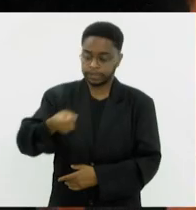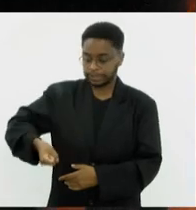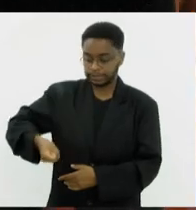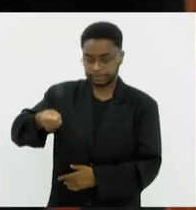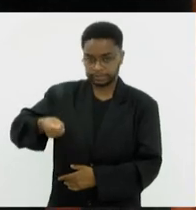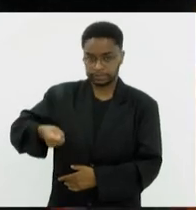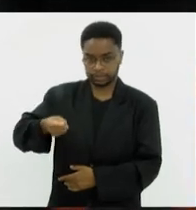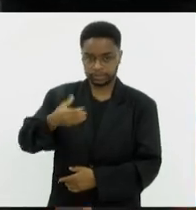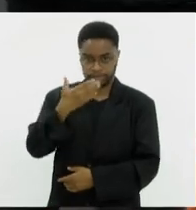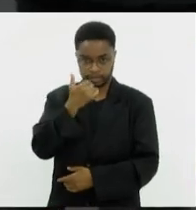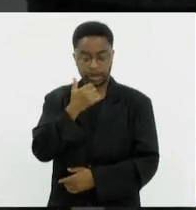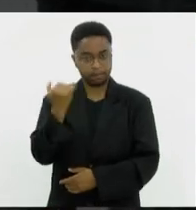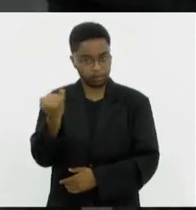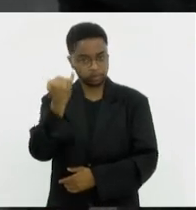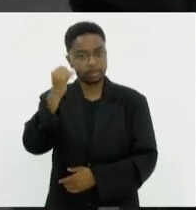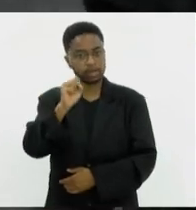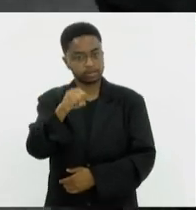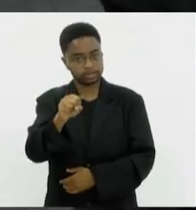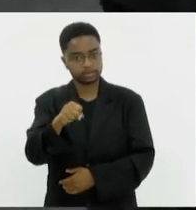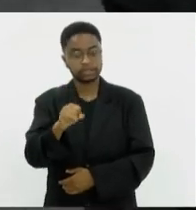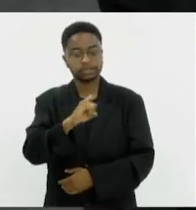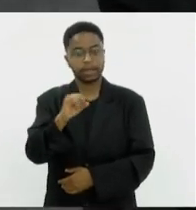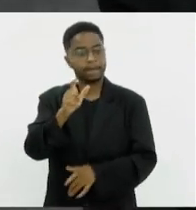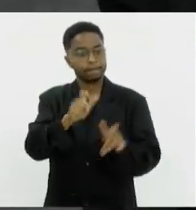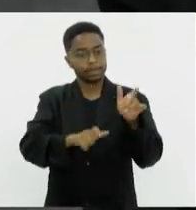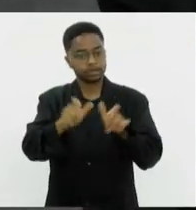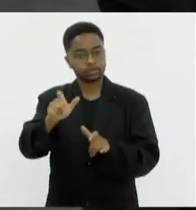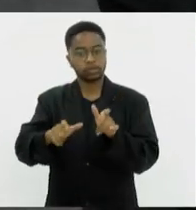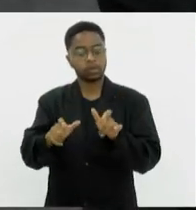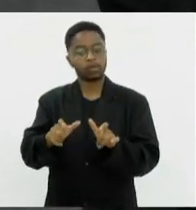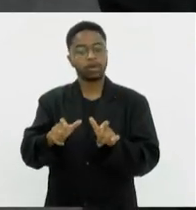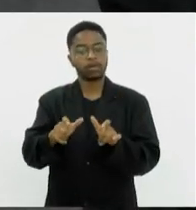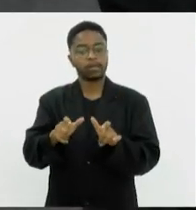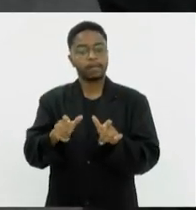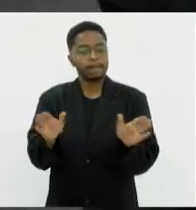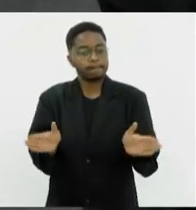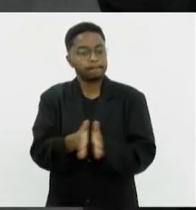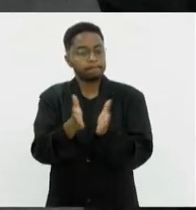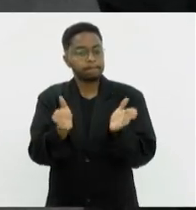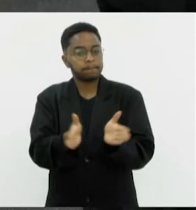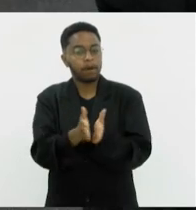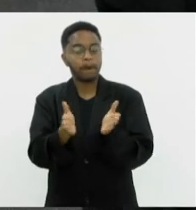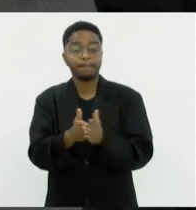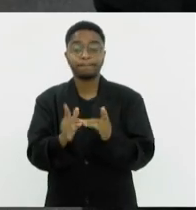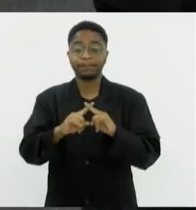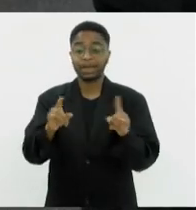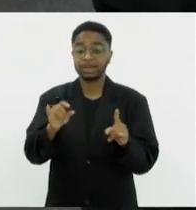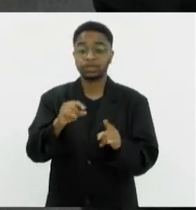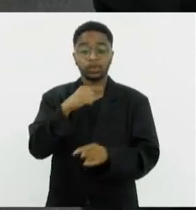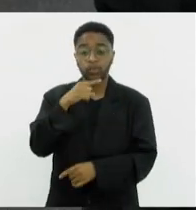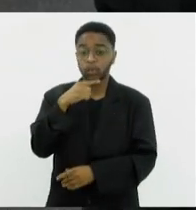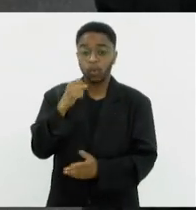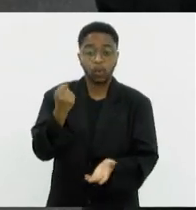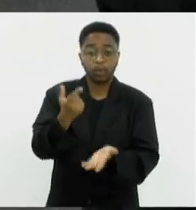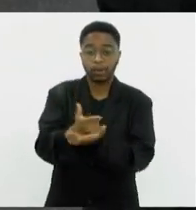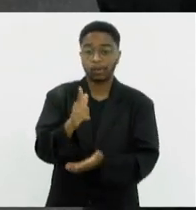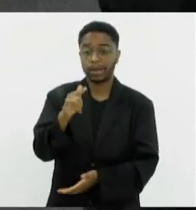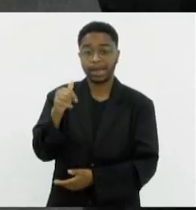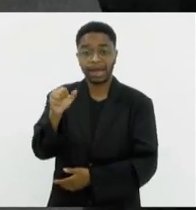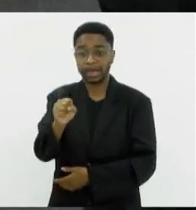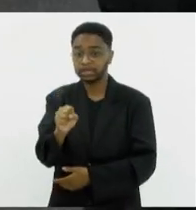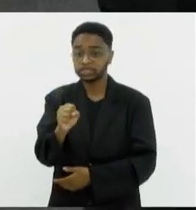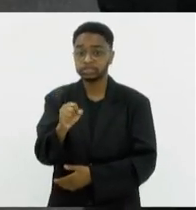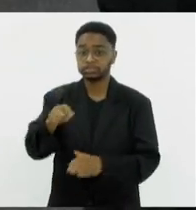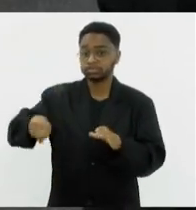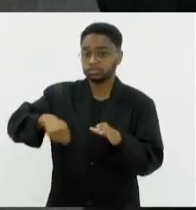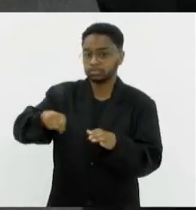é importante para uma pessoa que está em extrema miséria, mas quando ela está em extrema miséria, ela não tem dinheiro para comprar o gás para fazer